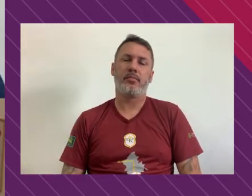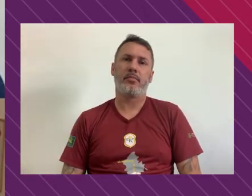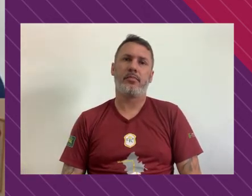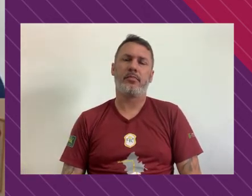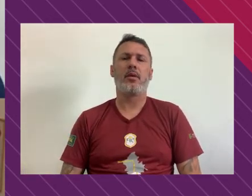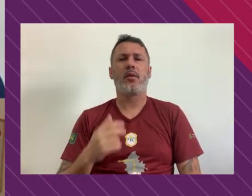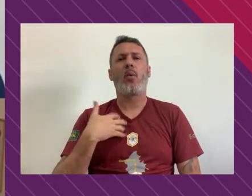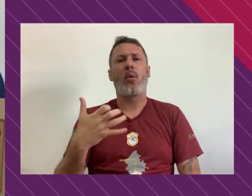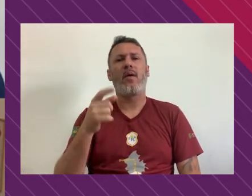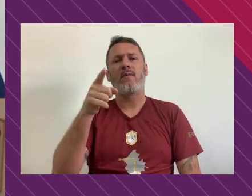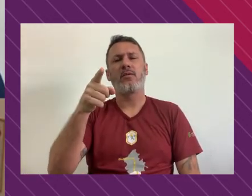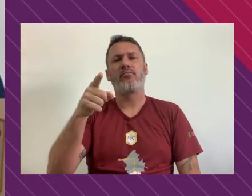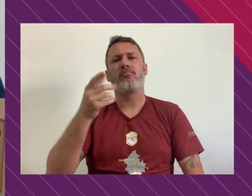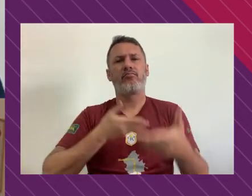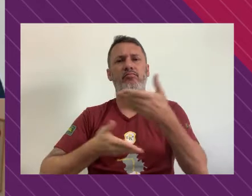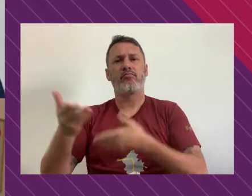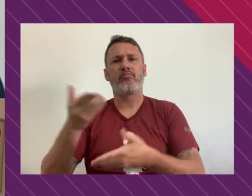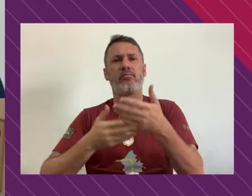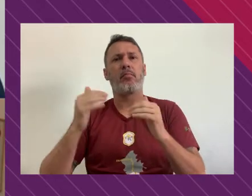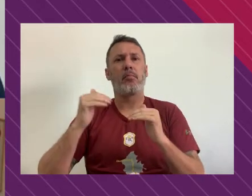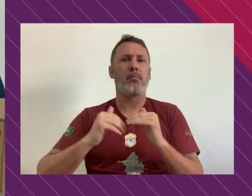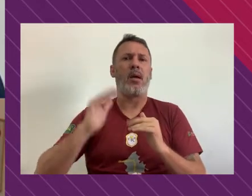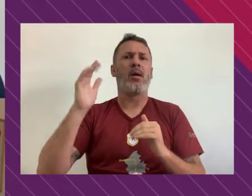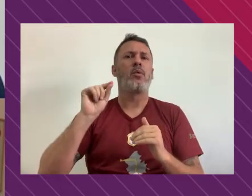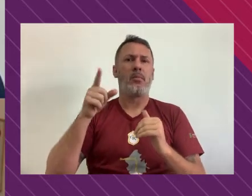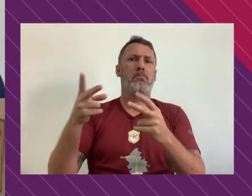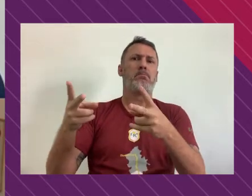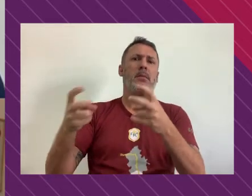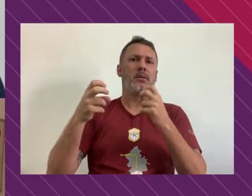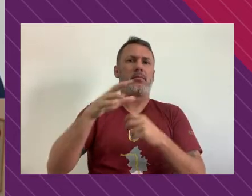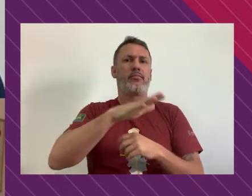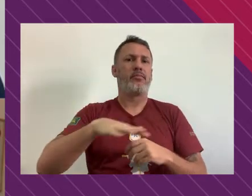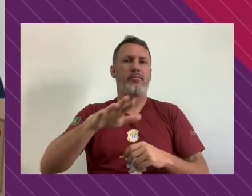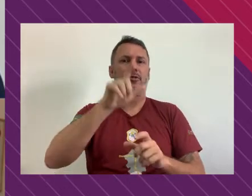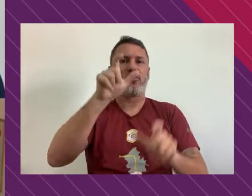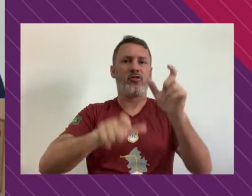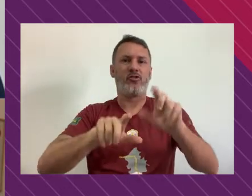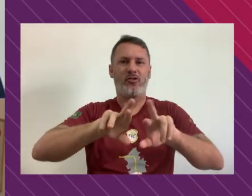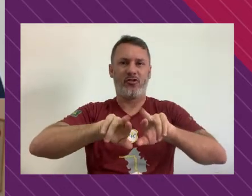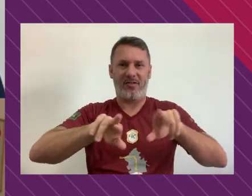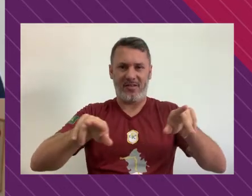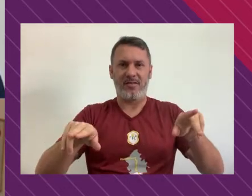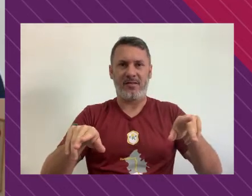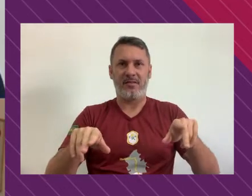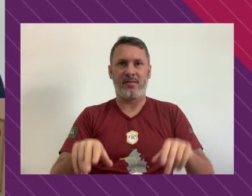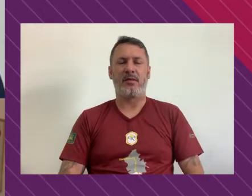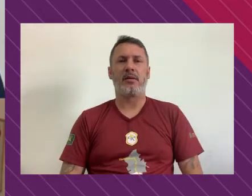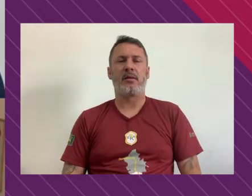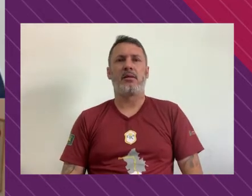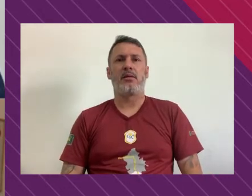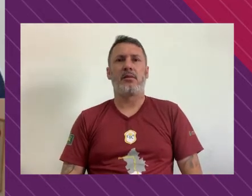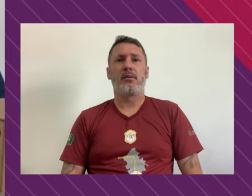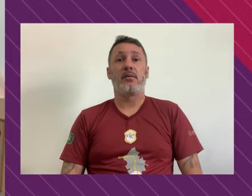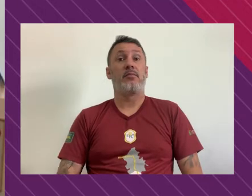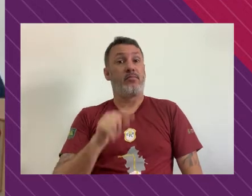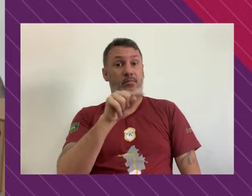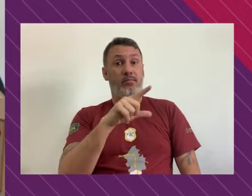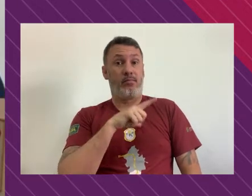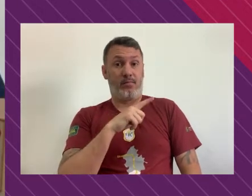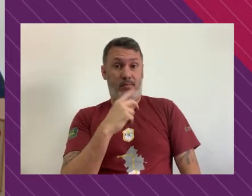gente qual o valor que você está percebendo da diversidade, o valor que isso tem para as empresas e